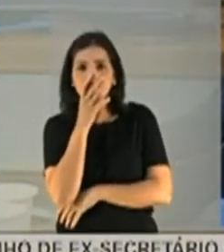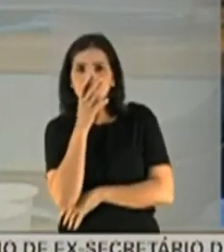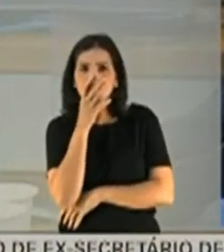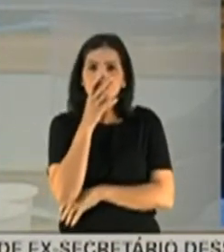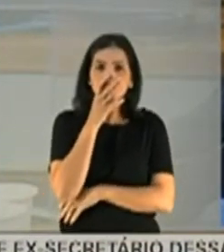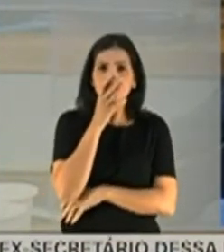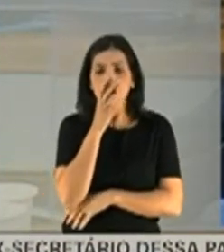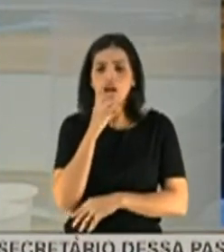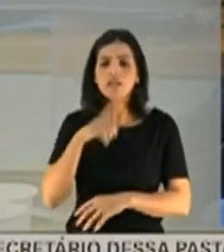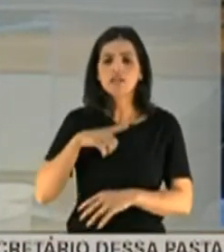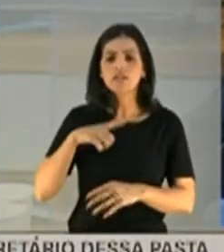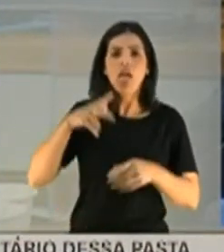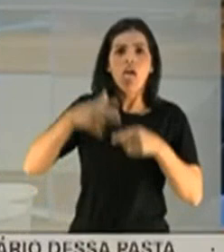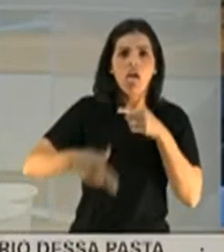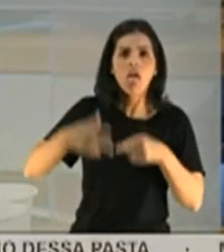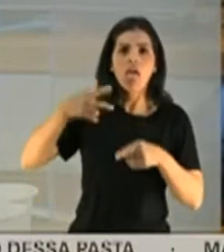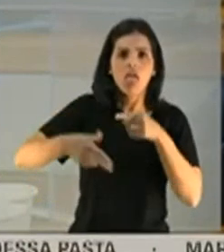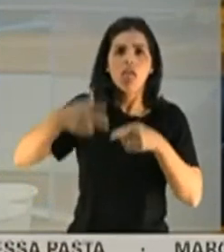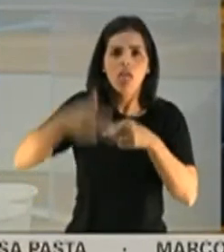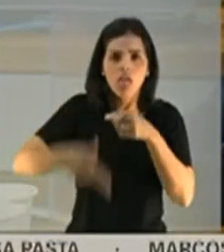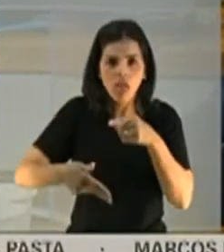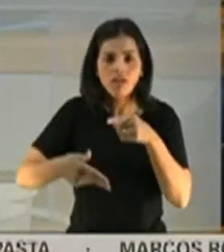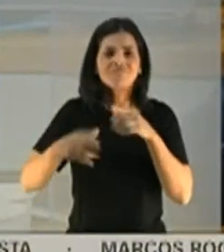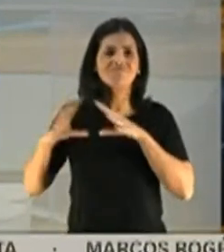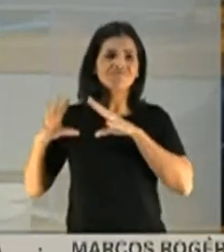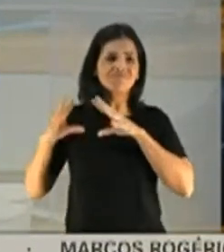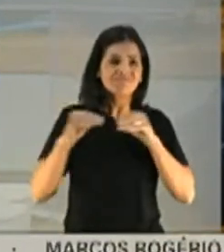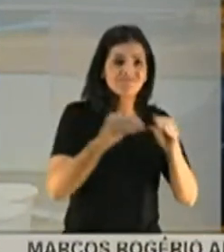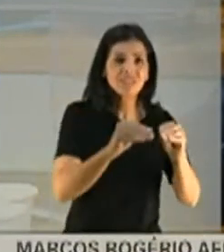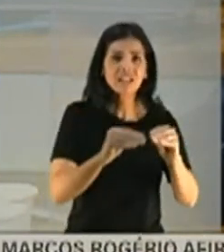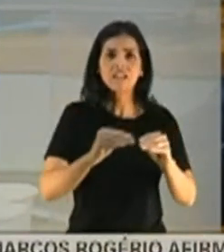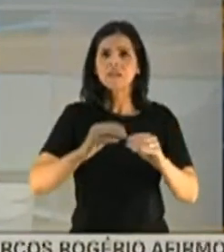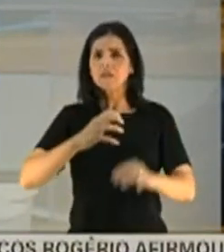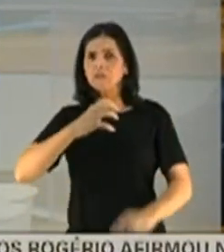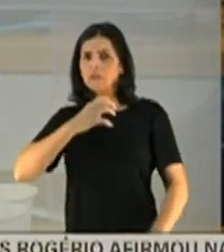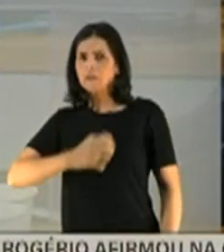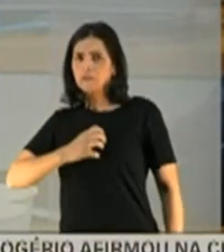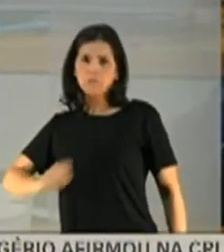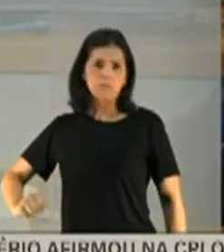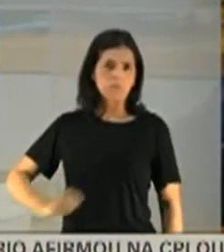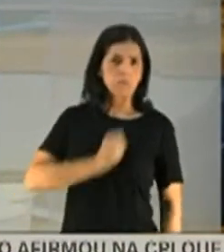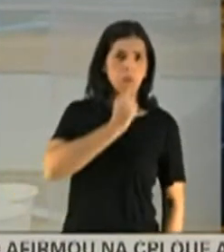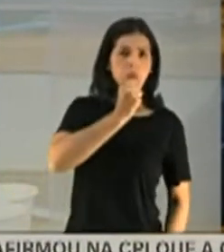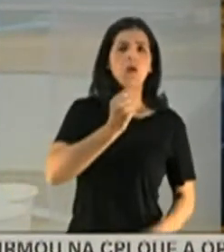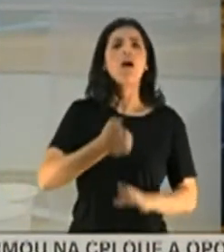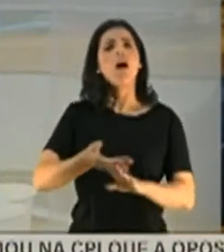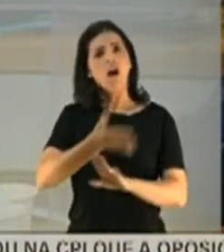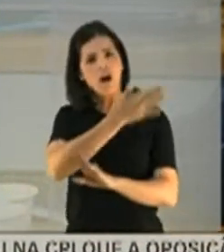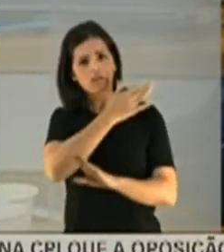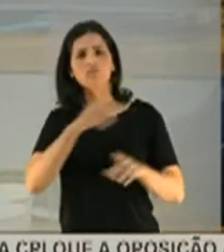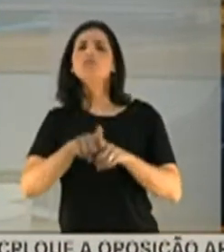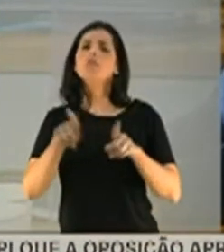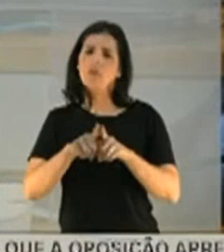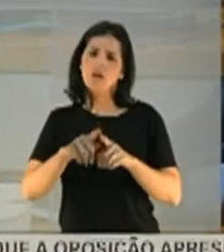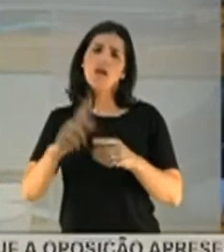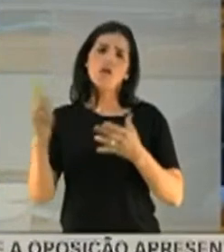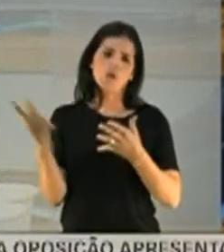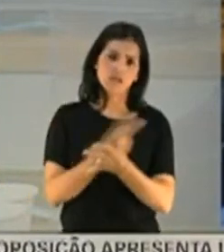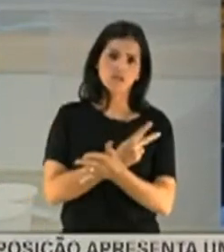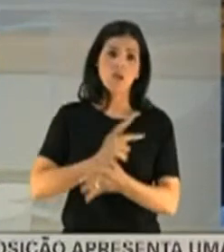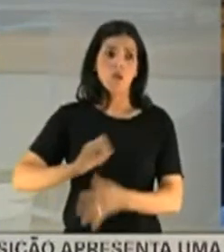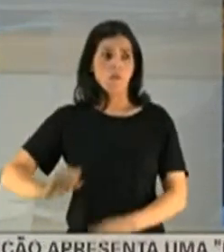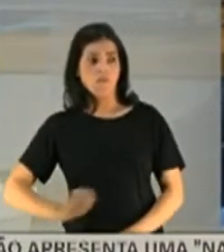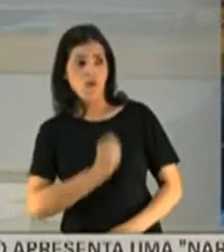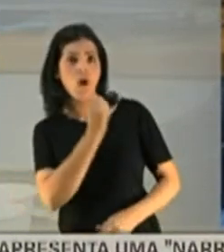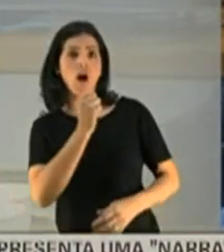e muitas interrupções, muita agressividade. Nós tivemos outros dias também desrespeito aqui,